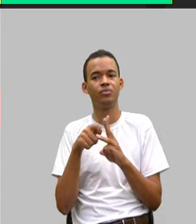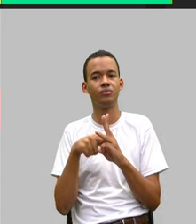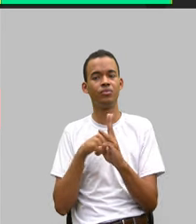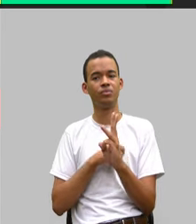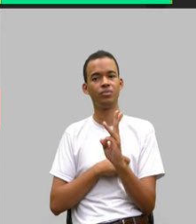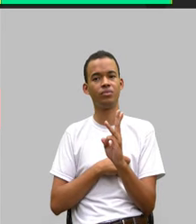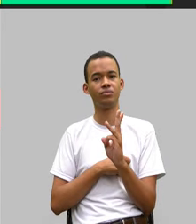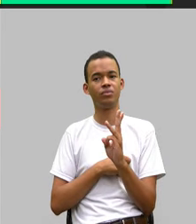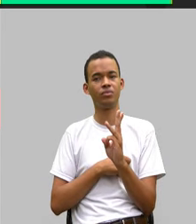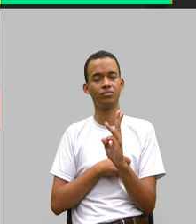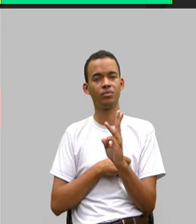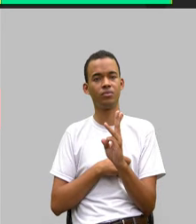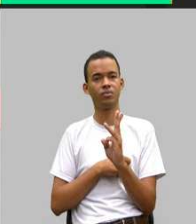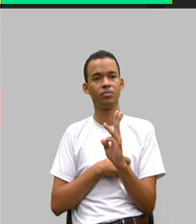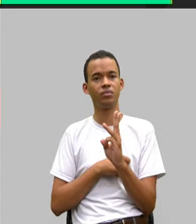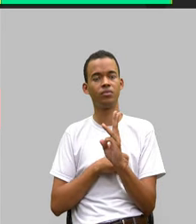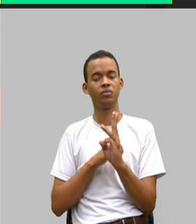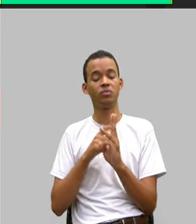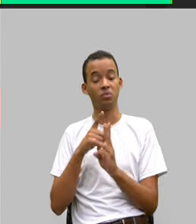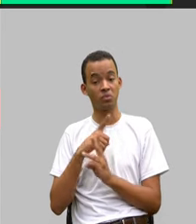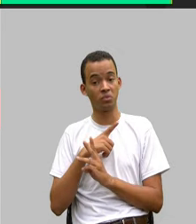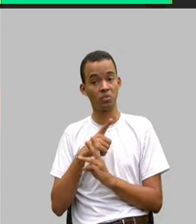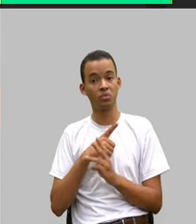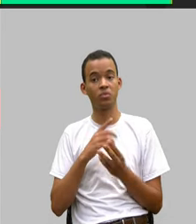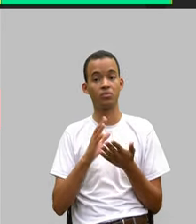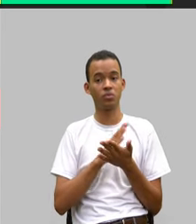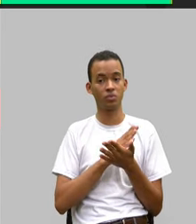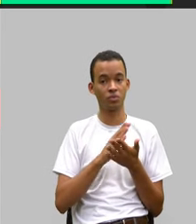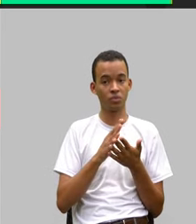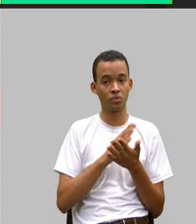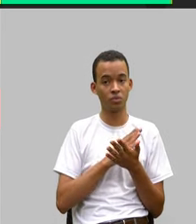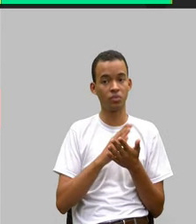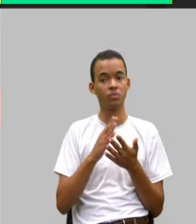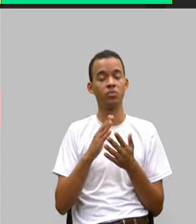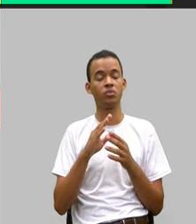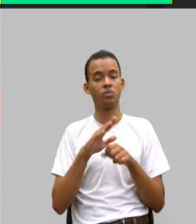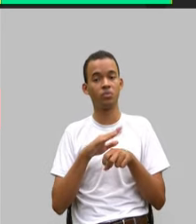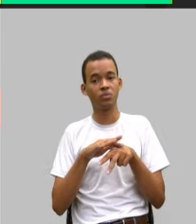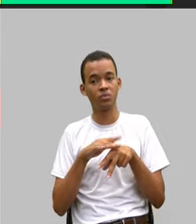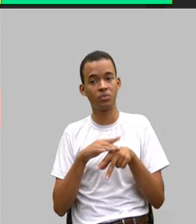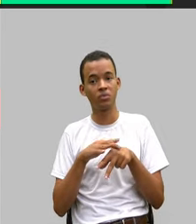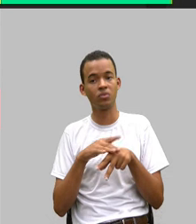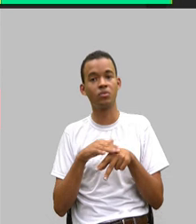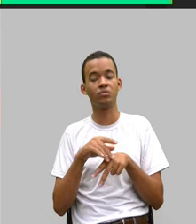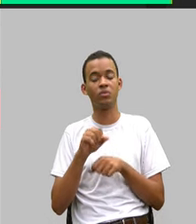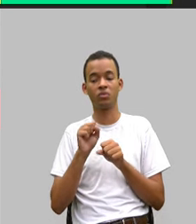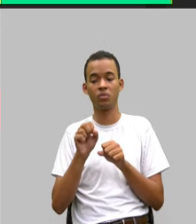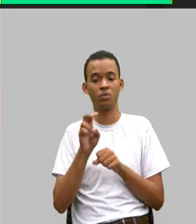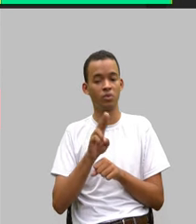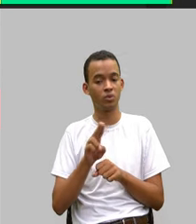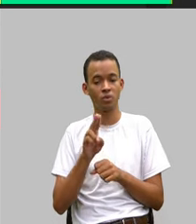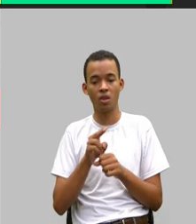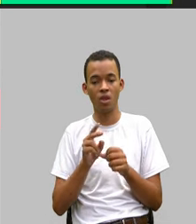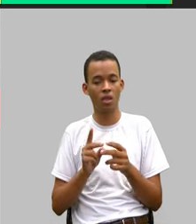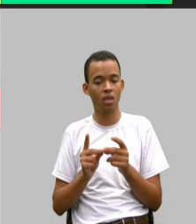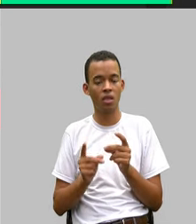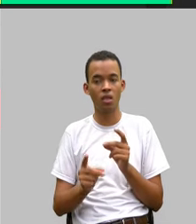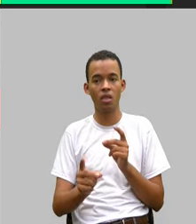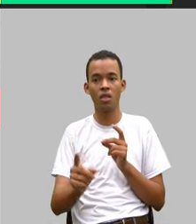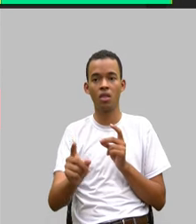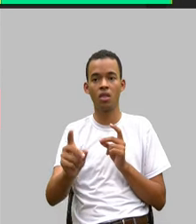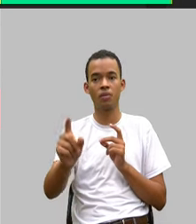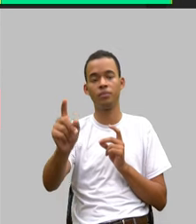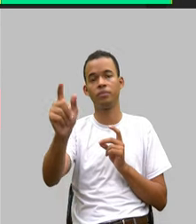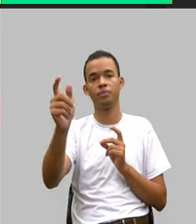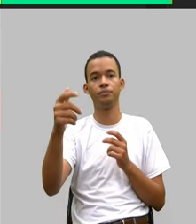contrapartida a gente tem aí no SUS pacientes com renovações automáticas né do seu clonazepan e e